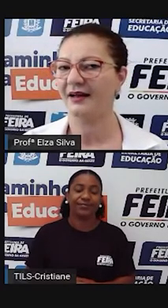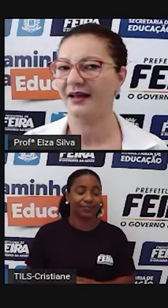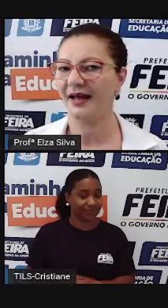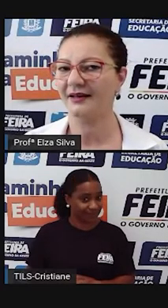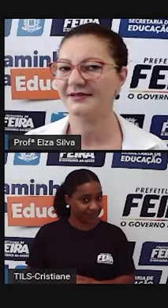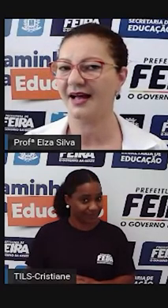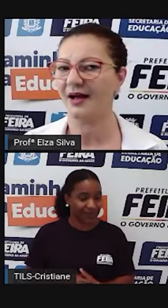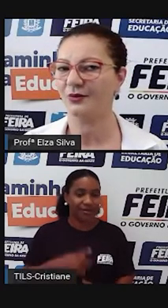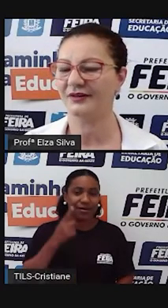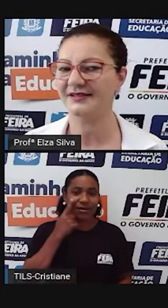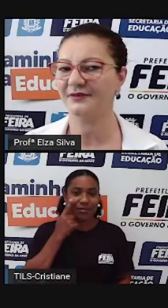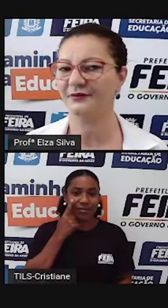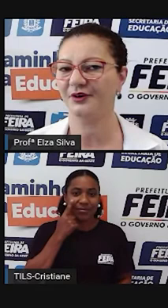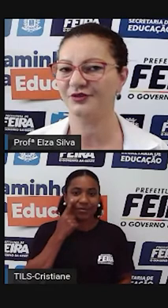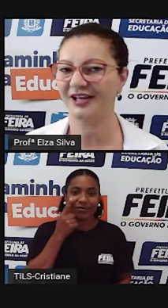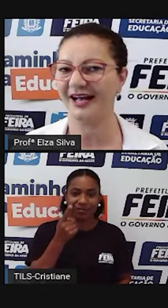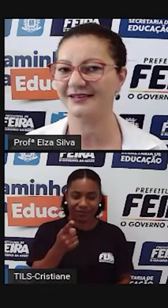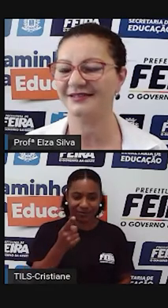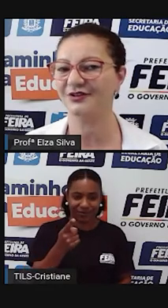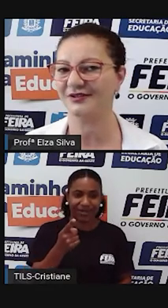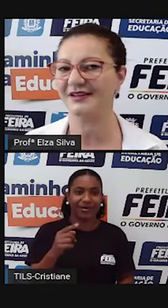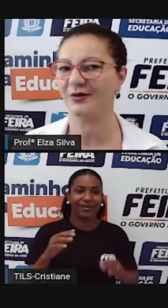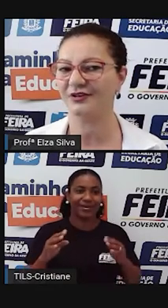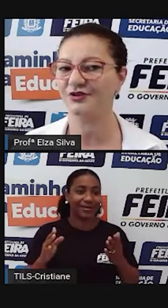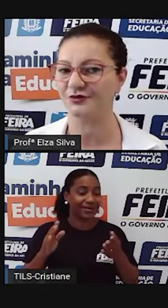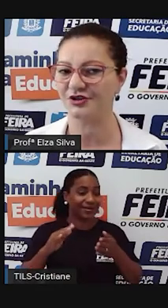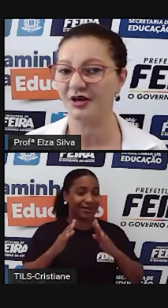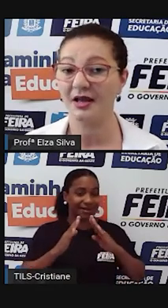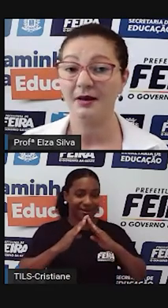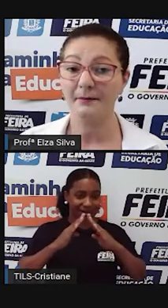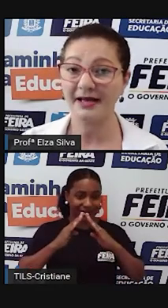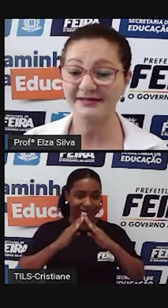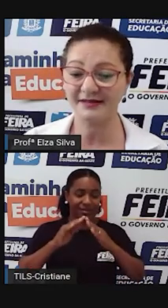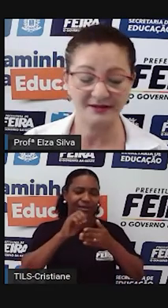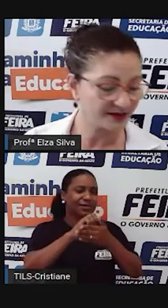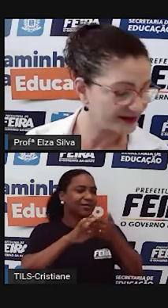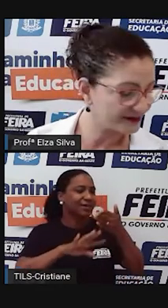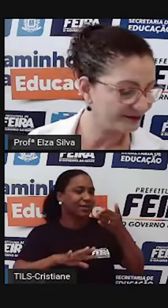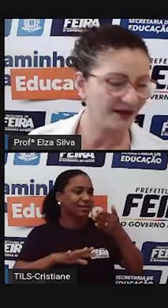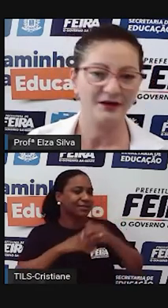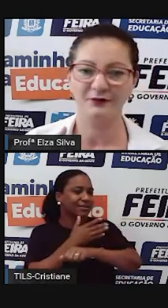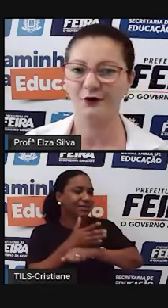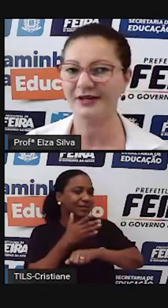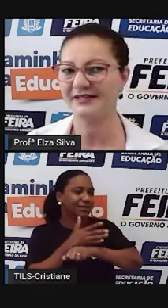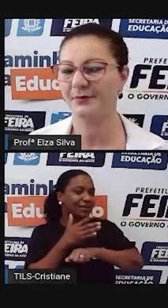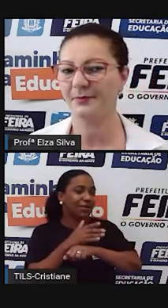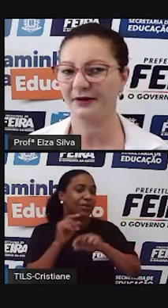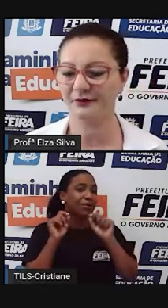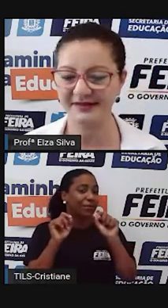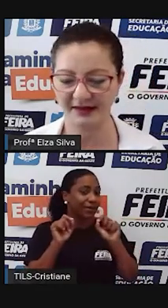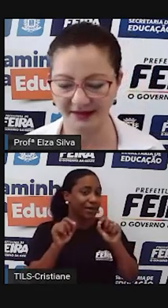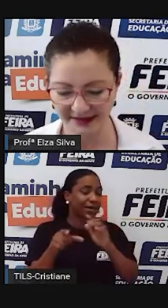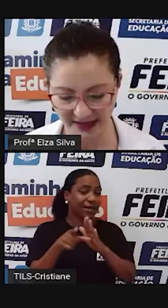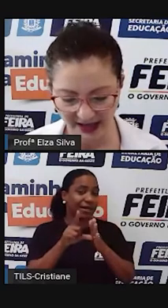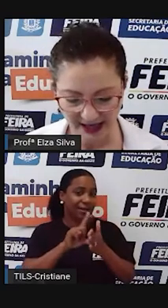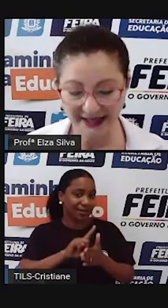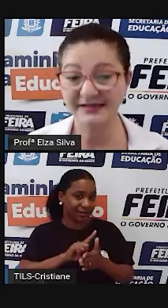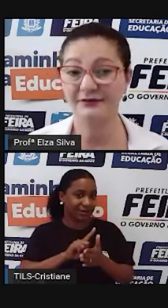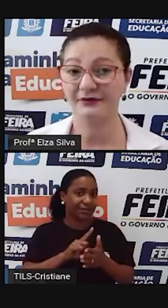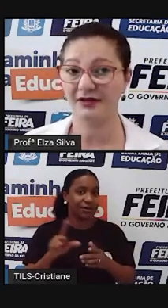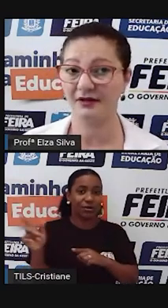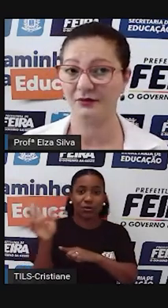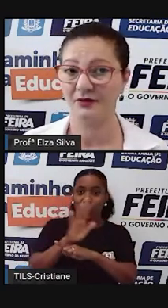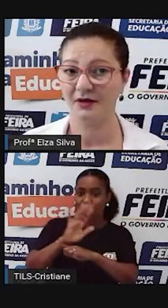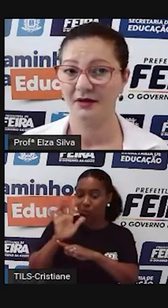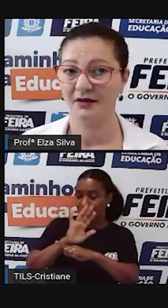tentar realizar o desafio de casa de nossa aula de hoje. Mas antes, vou exibir para vocês